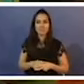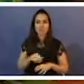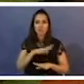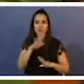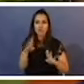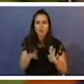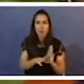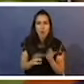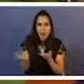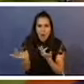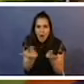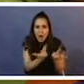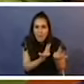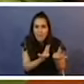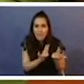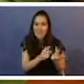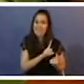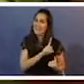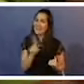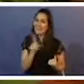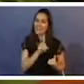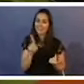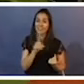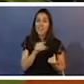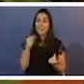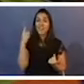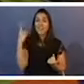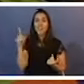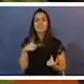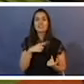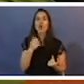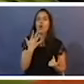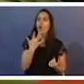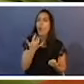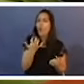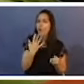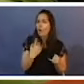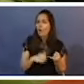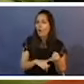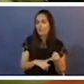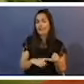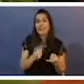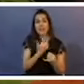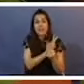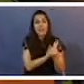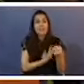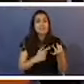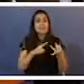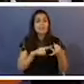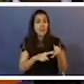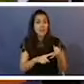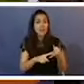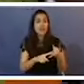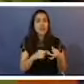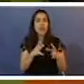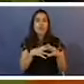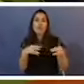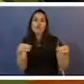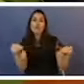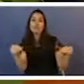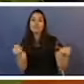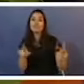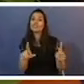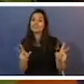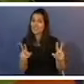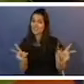todos idênticos não né eles têm cores desenhos na pele e o formato do corpo